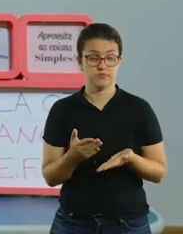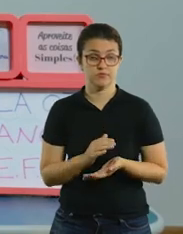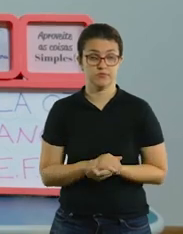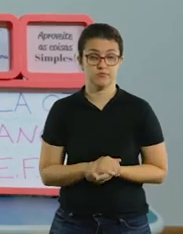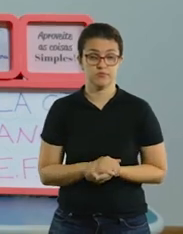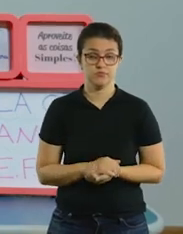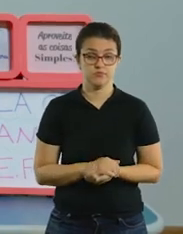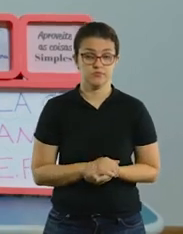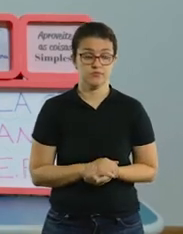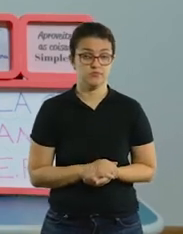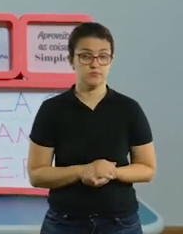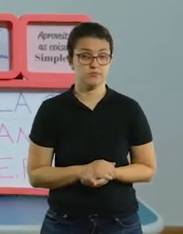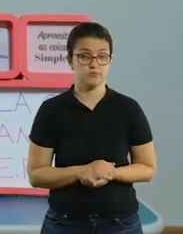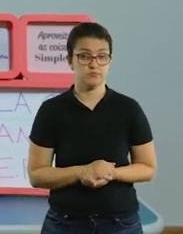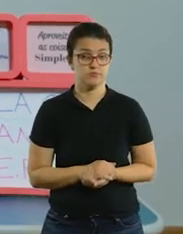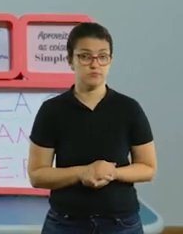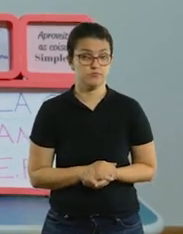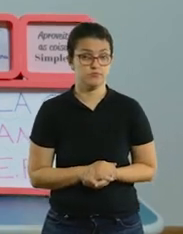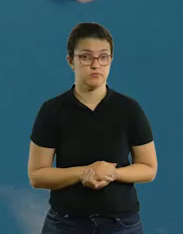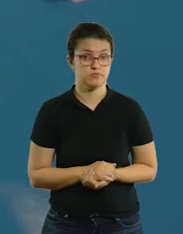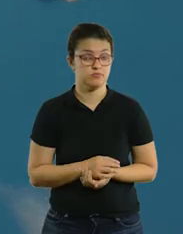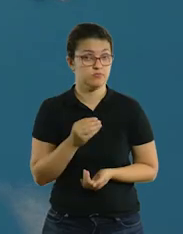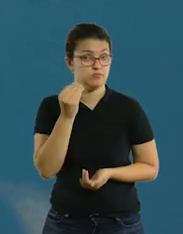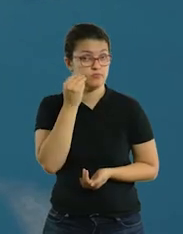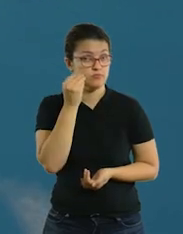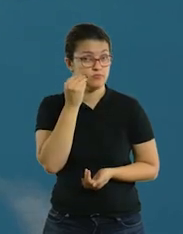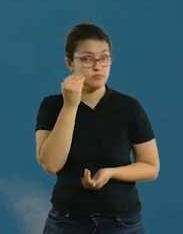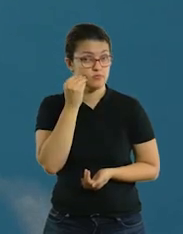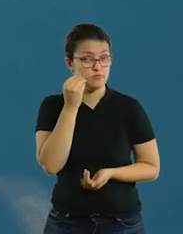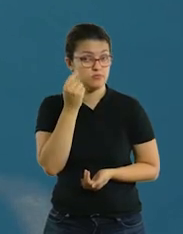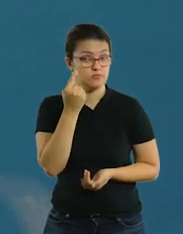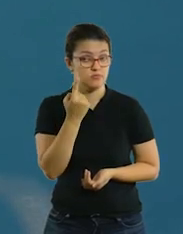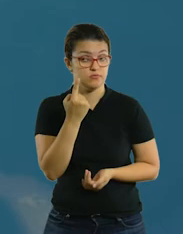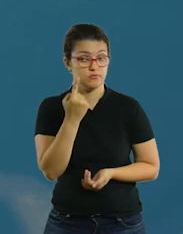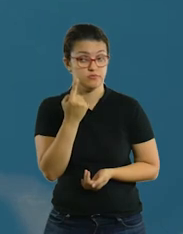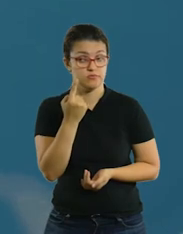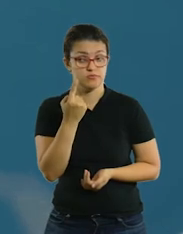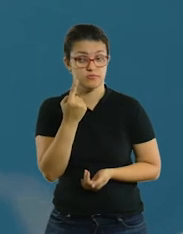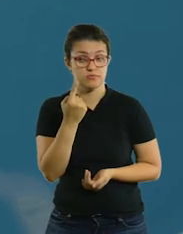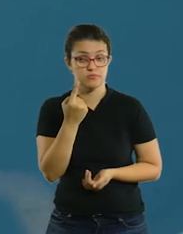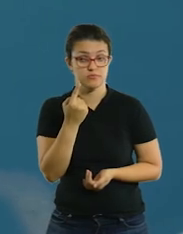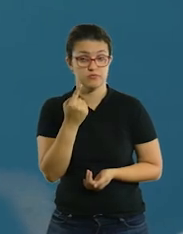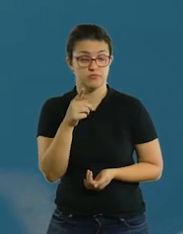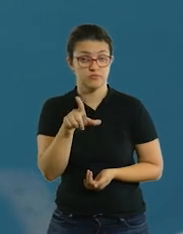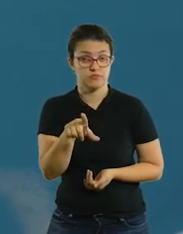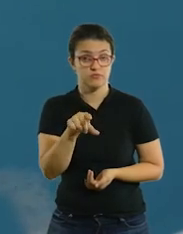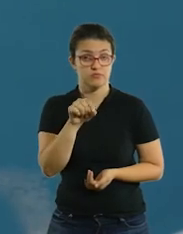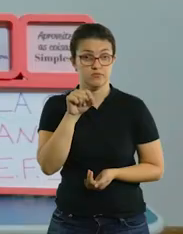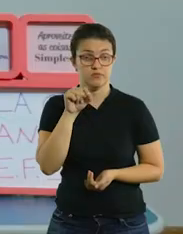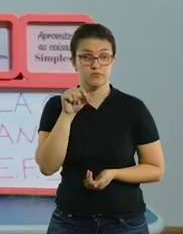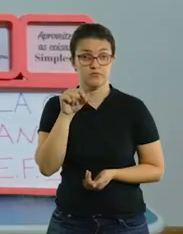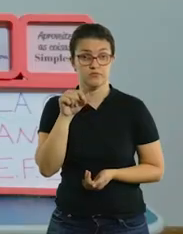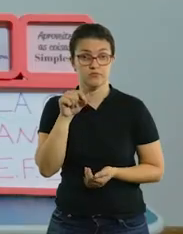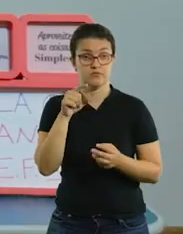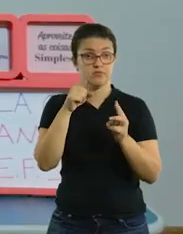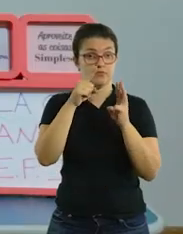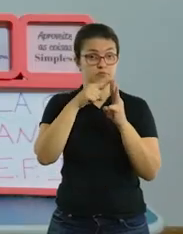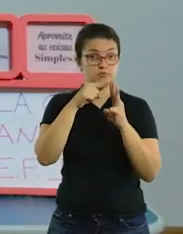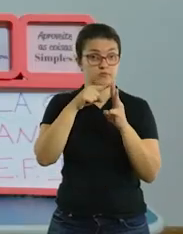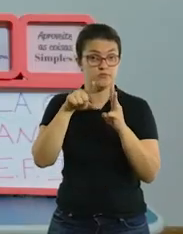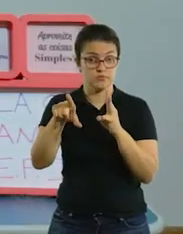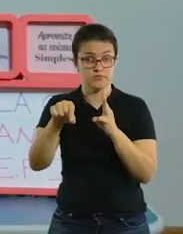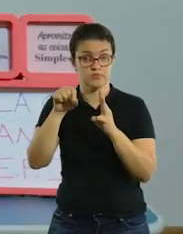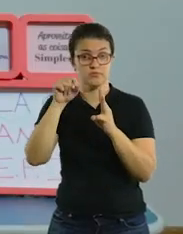Agora, cada um vai ter uma chance de retirar uma carta da dezena, uma carta da centena e uma